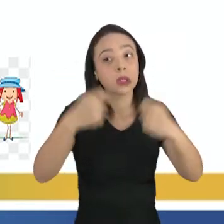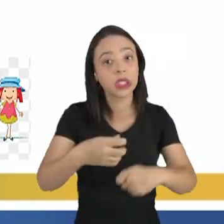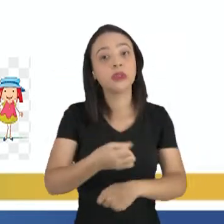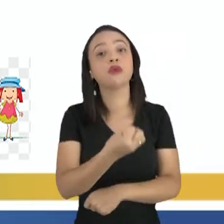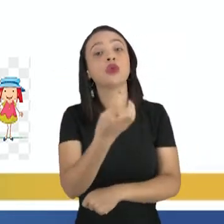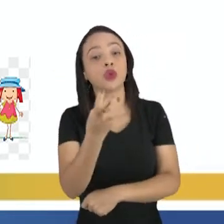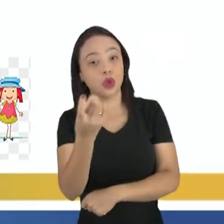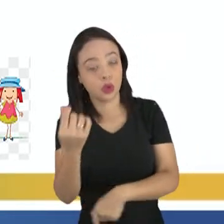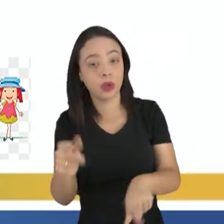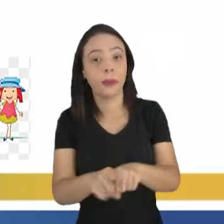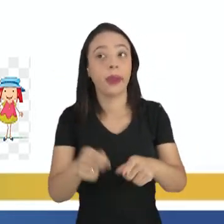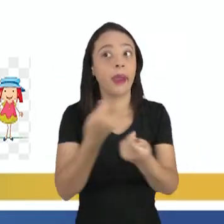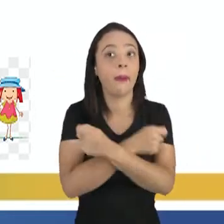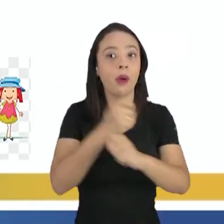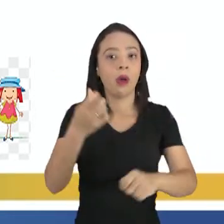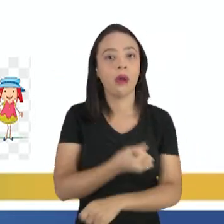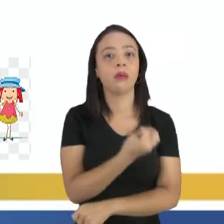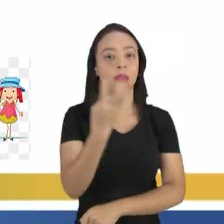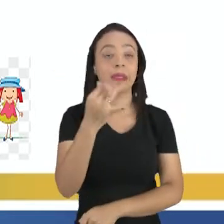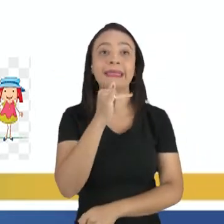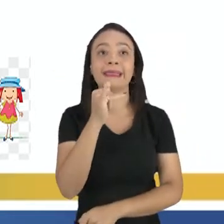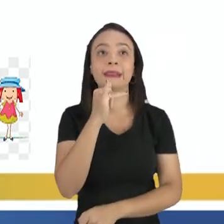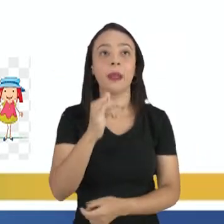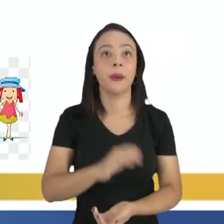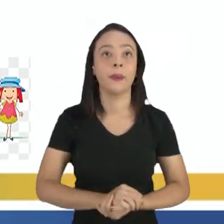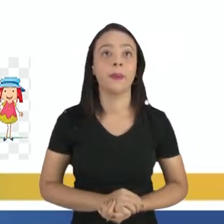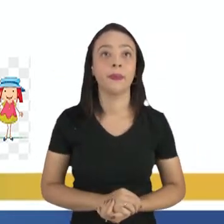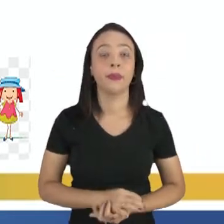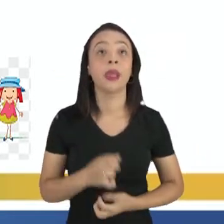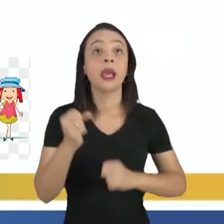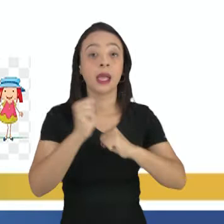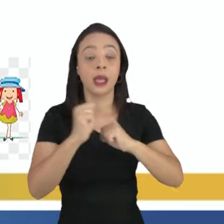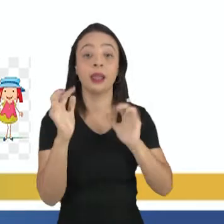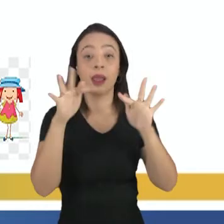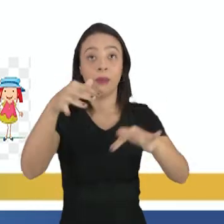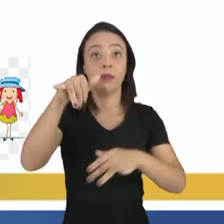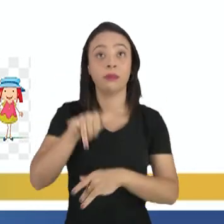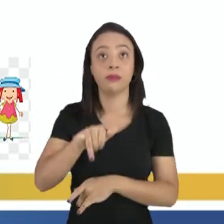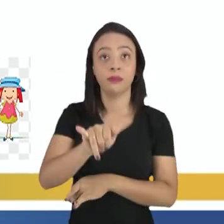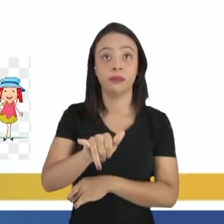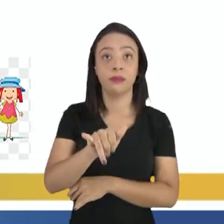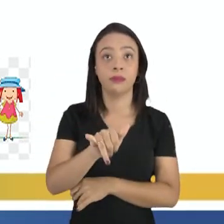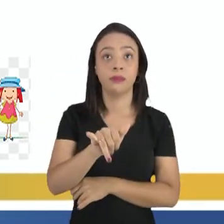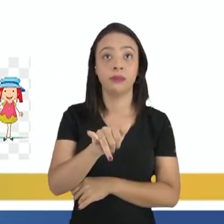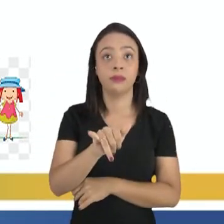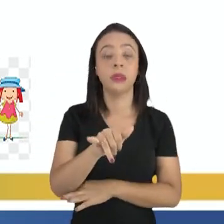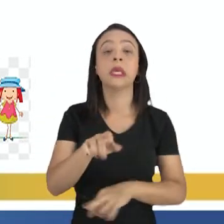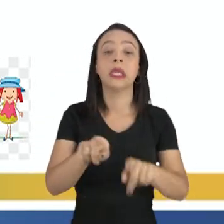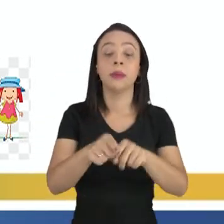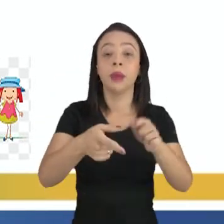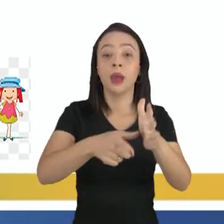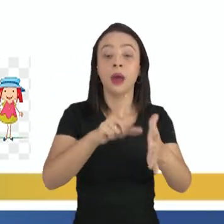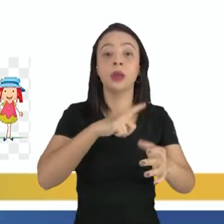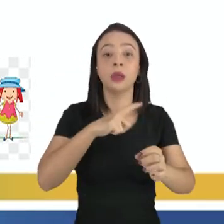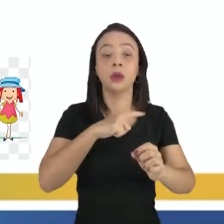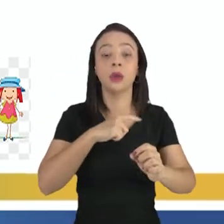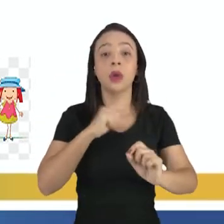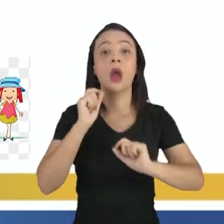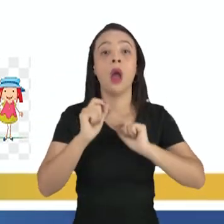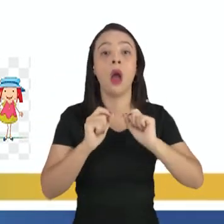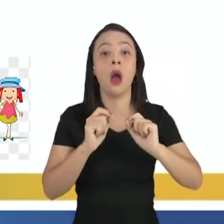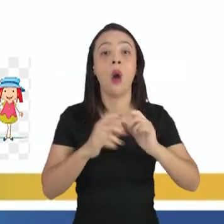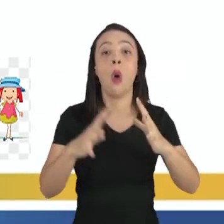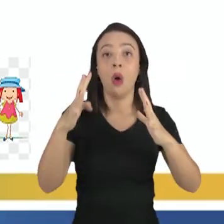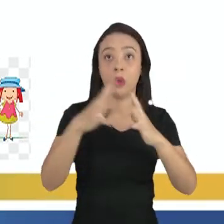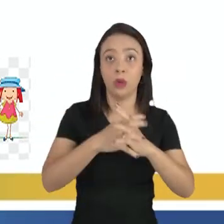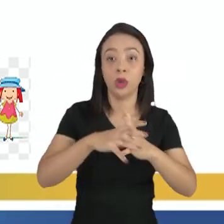tá? Por exemplo, aqueles substantivos que são terminados em Y, e precedido de consoante, nós